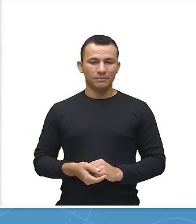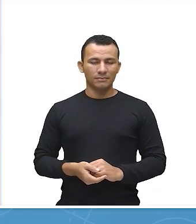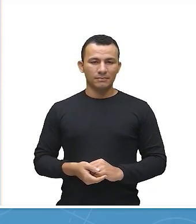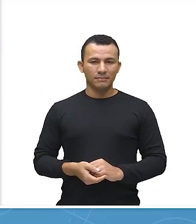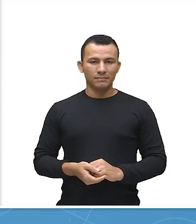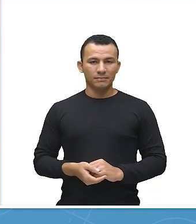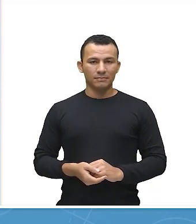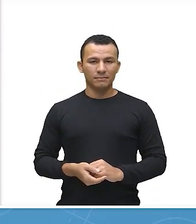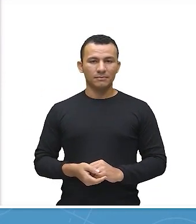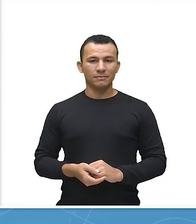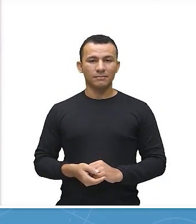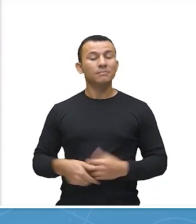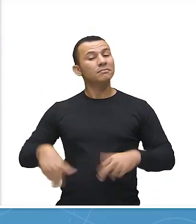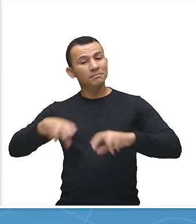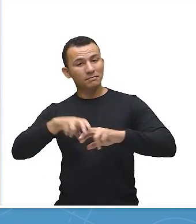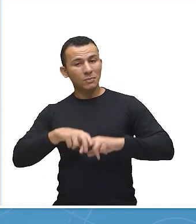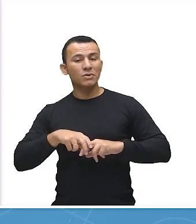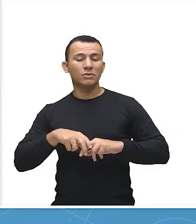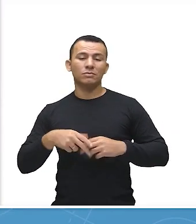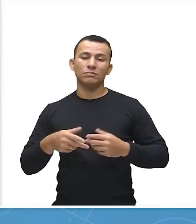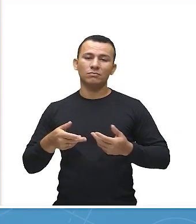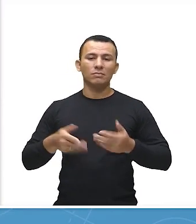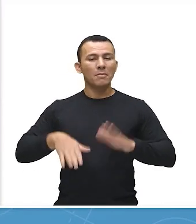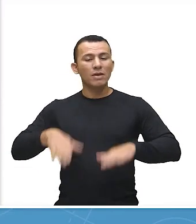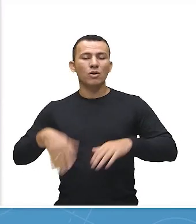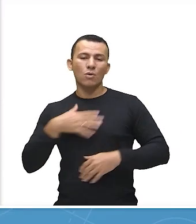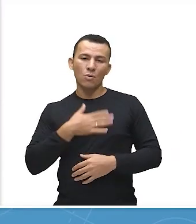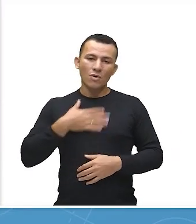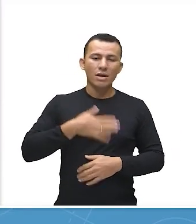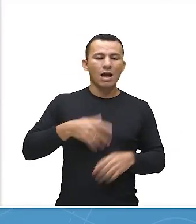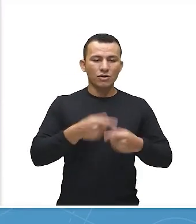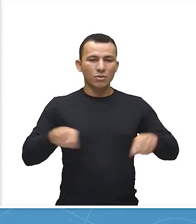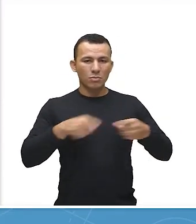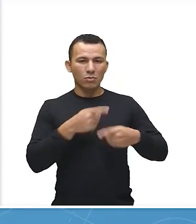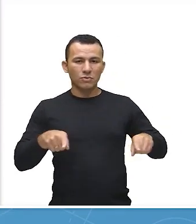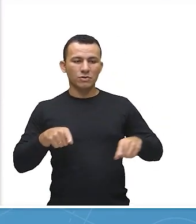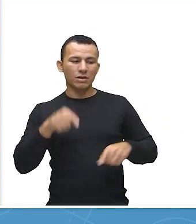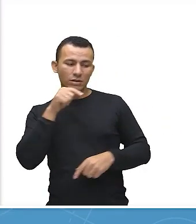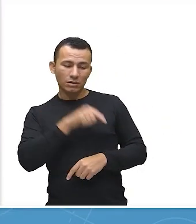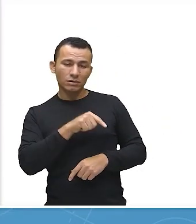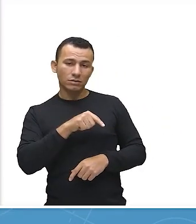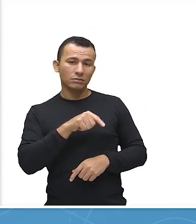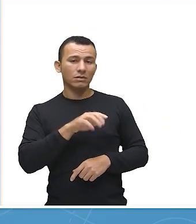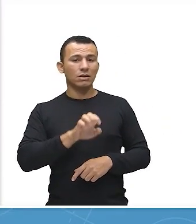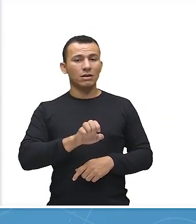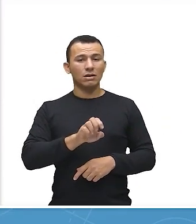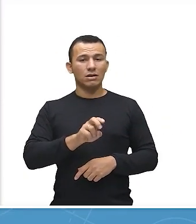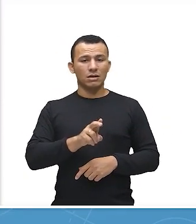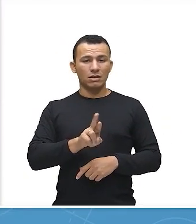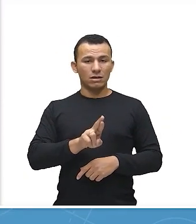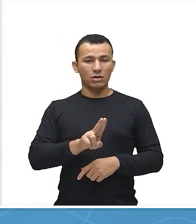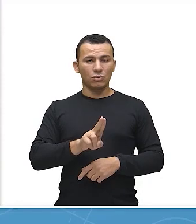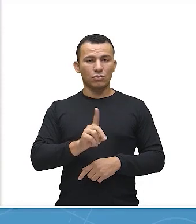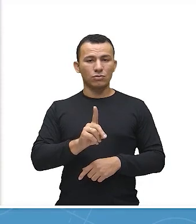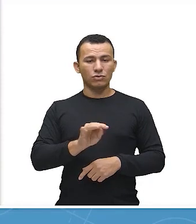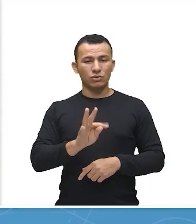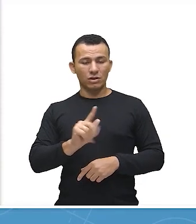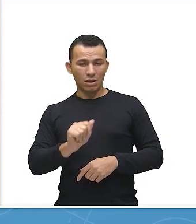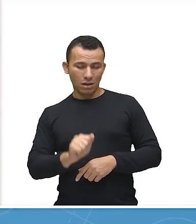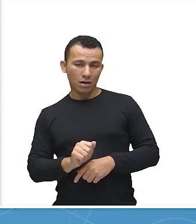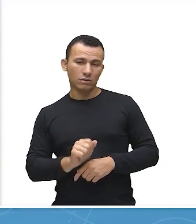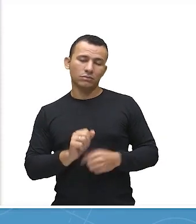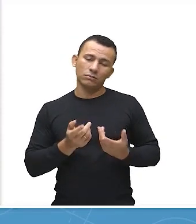gente é acostumado a escutar no nosso dia a dia. Quanto à função, nós temos a música secular